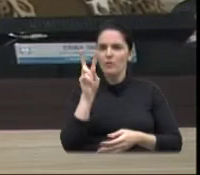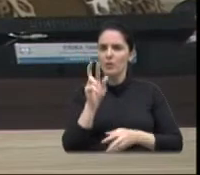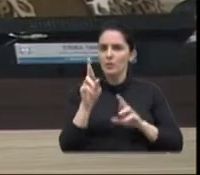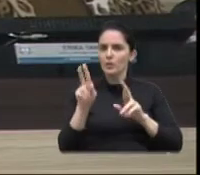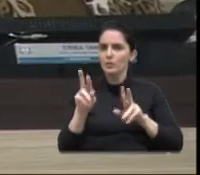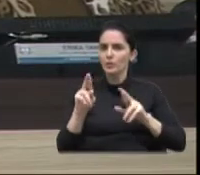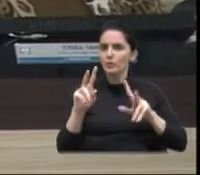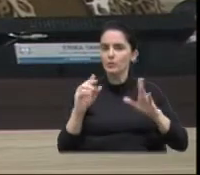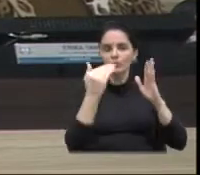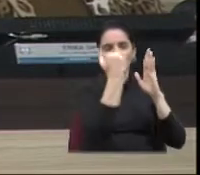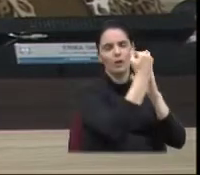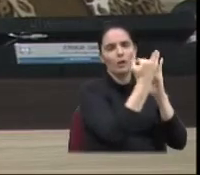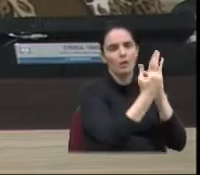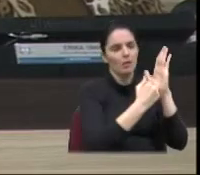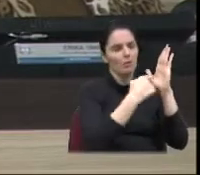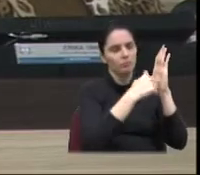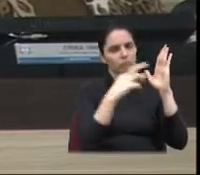tabela